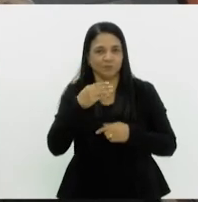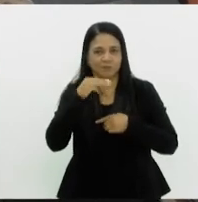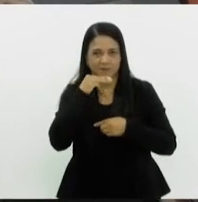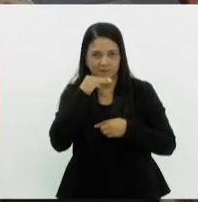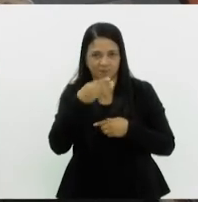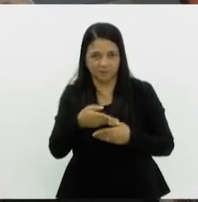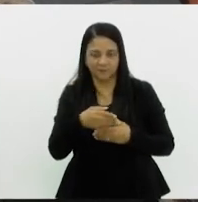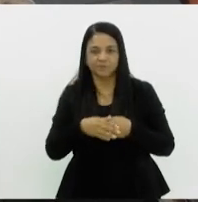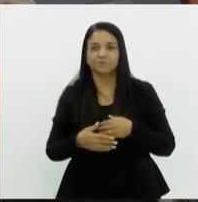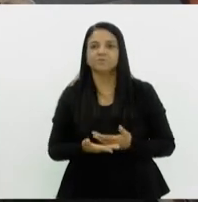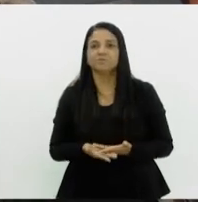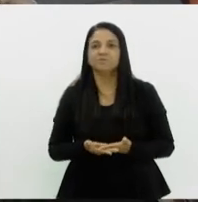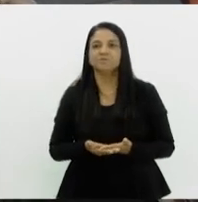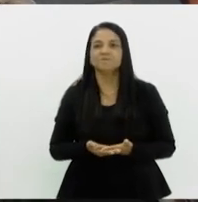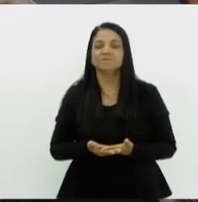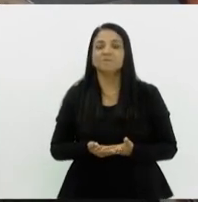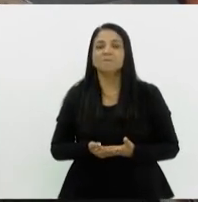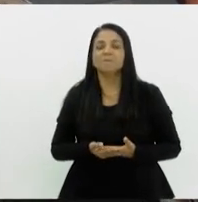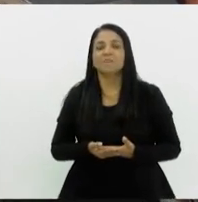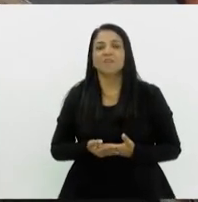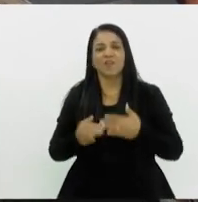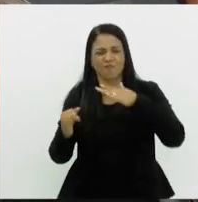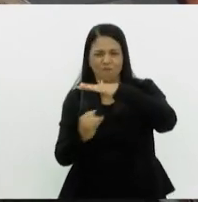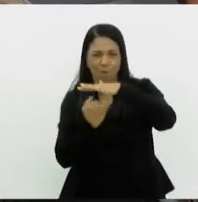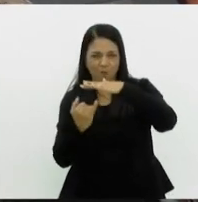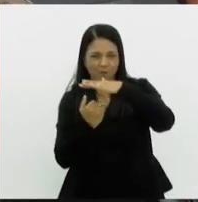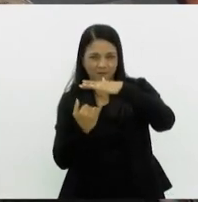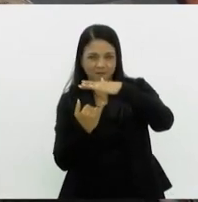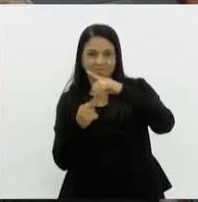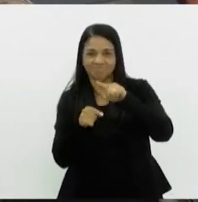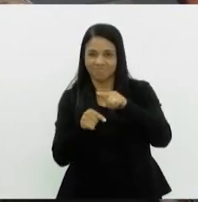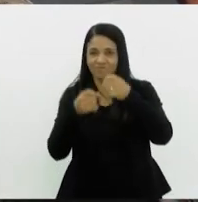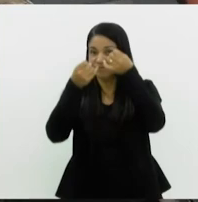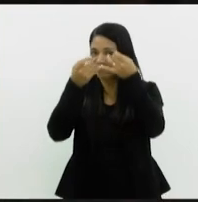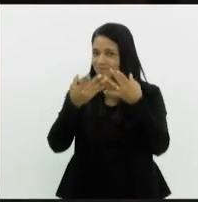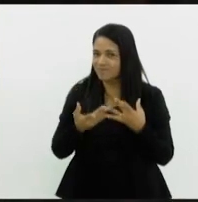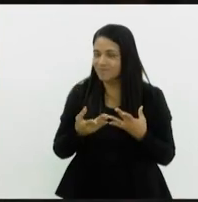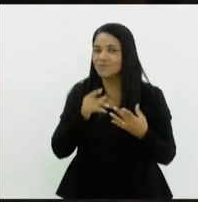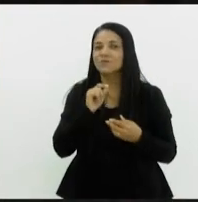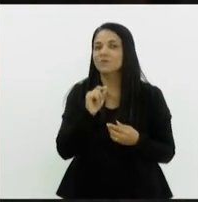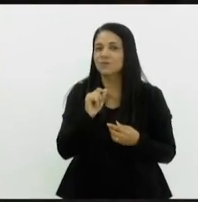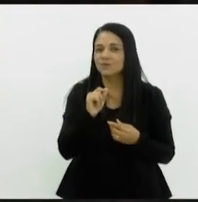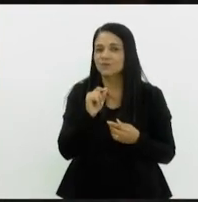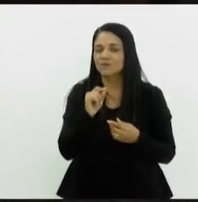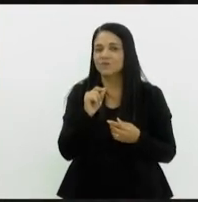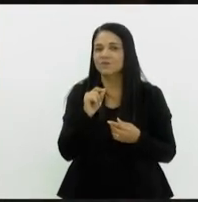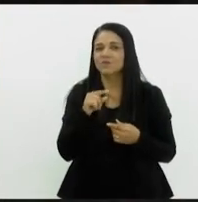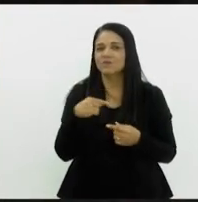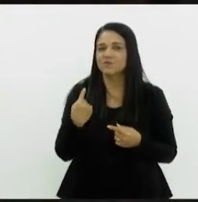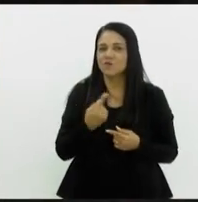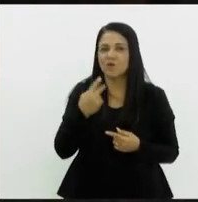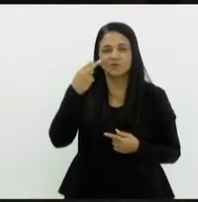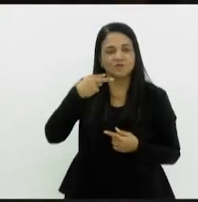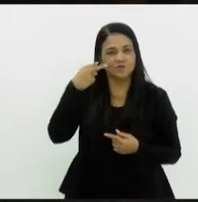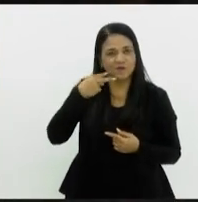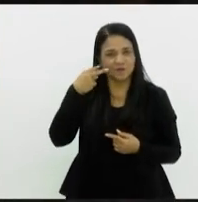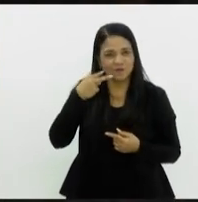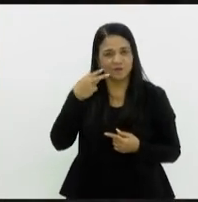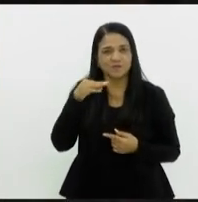E aí, quebrando aqui um pouquinho o protocolo, eu vou começar falando aqui dos nossos vereadores de